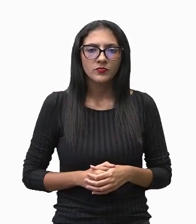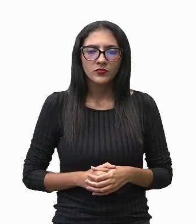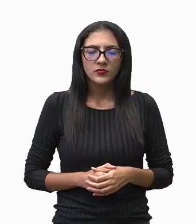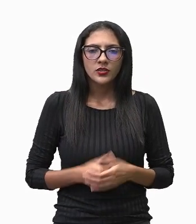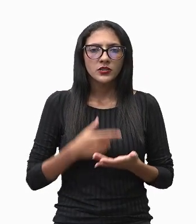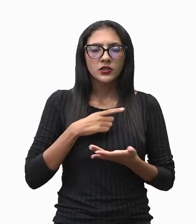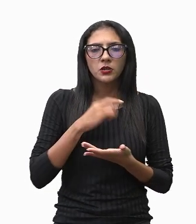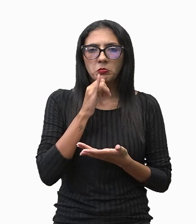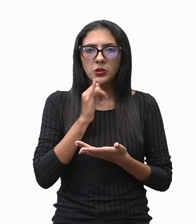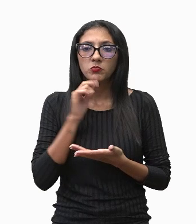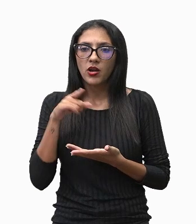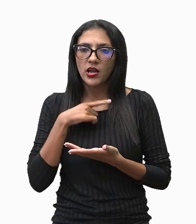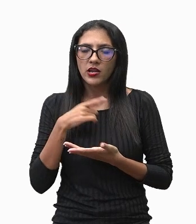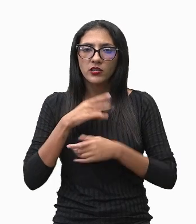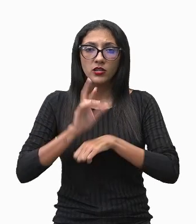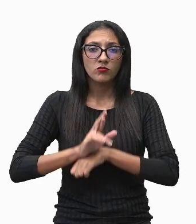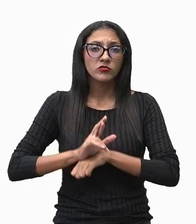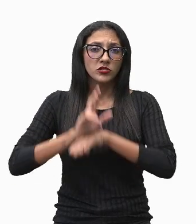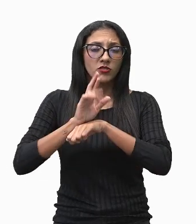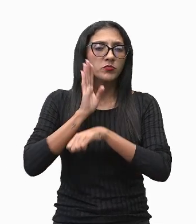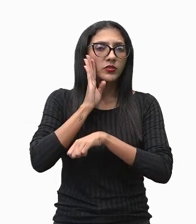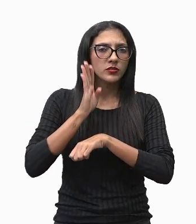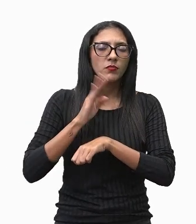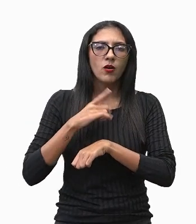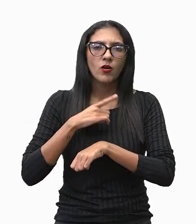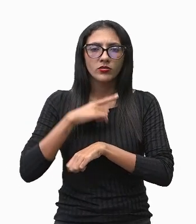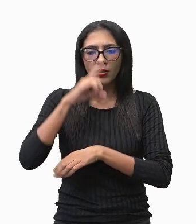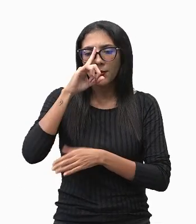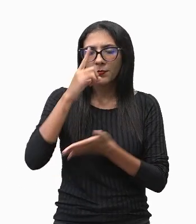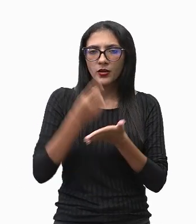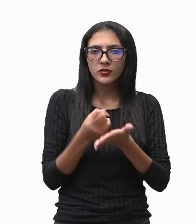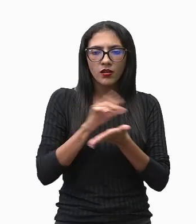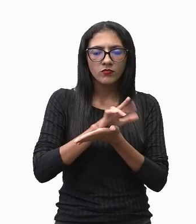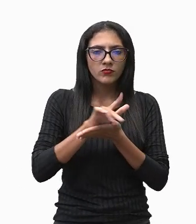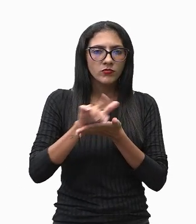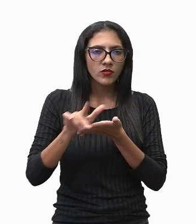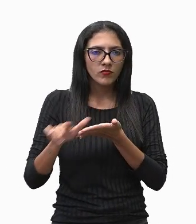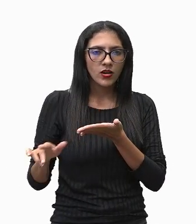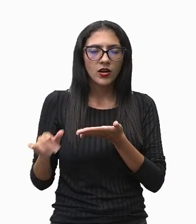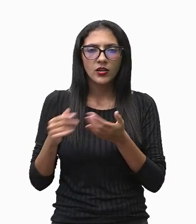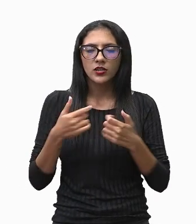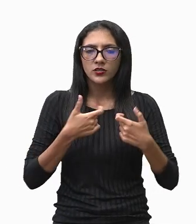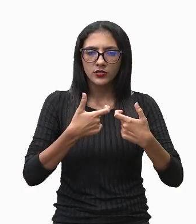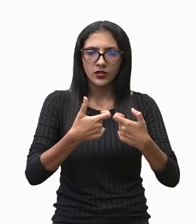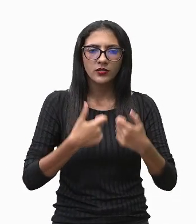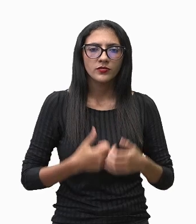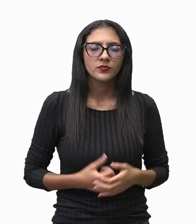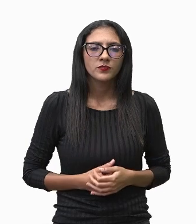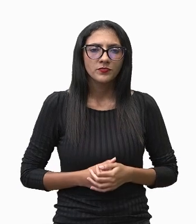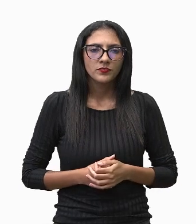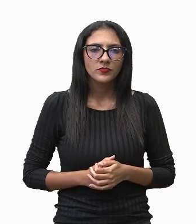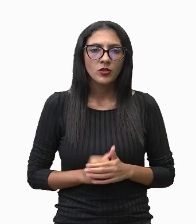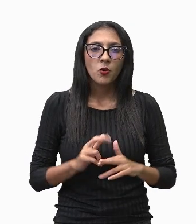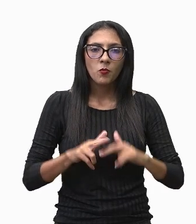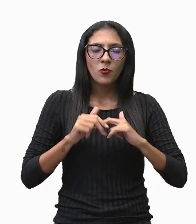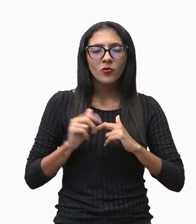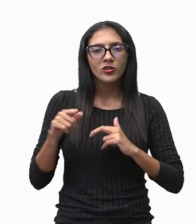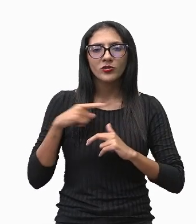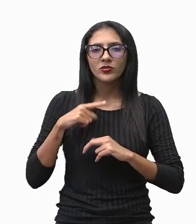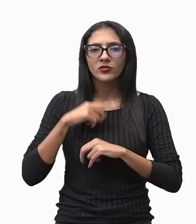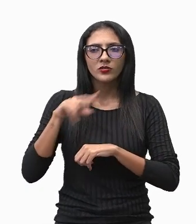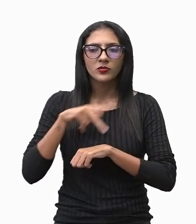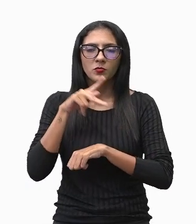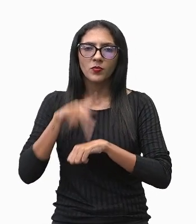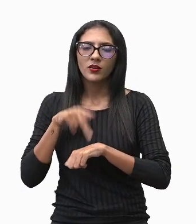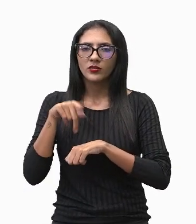que liderando ataques terroristas. Então, o Iraque ele era considerado como do eixo do mal, junto com o Irã